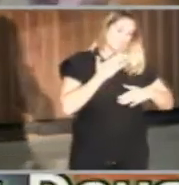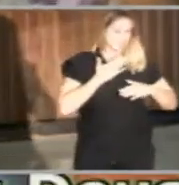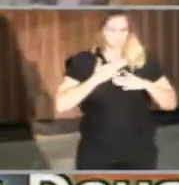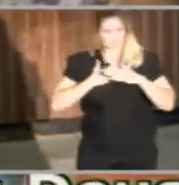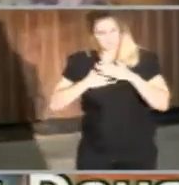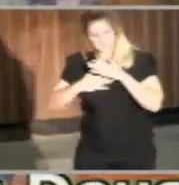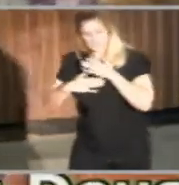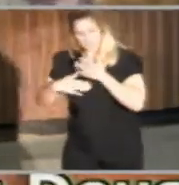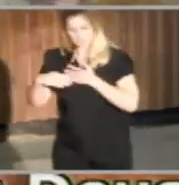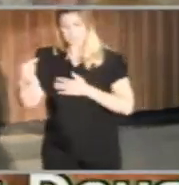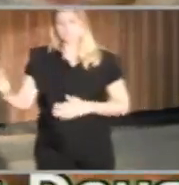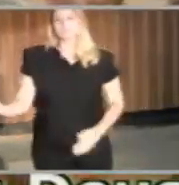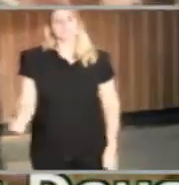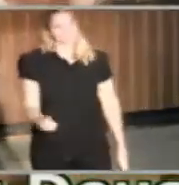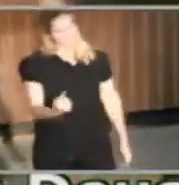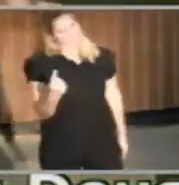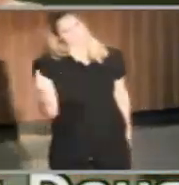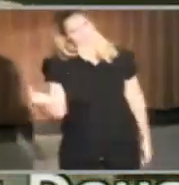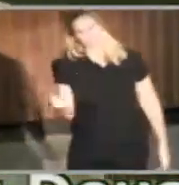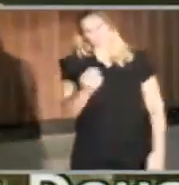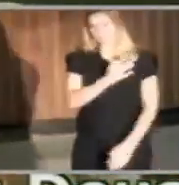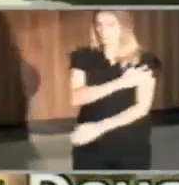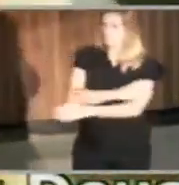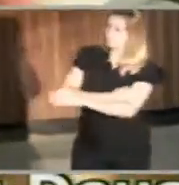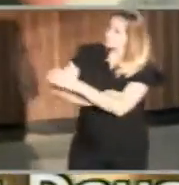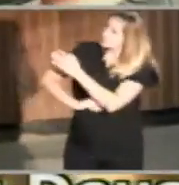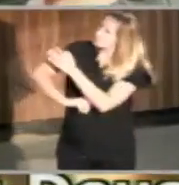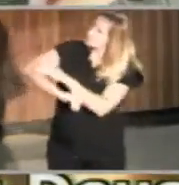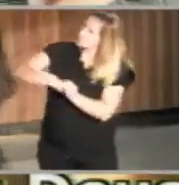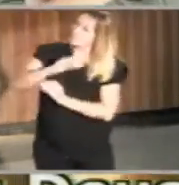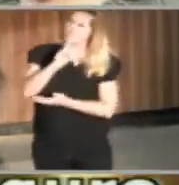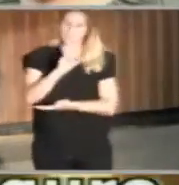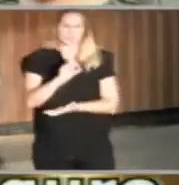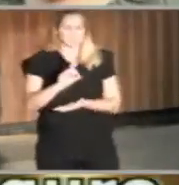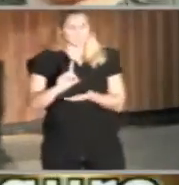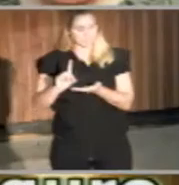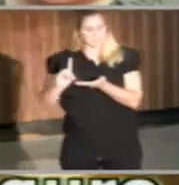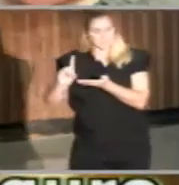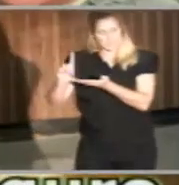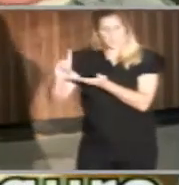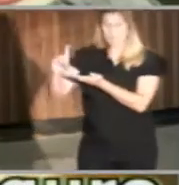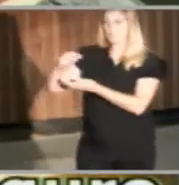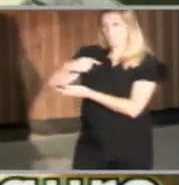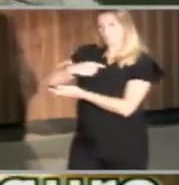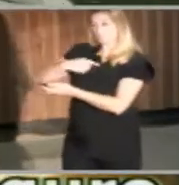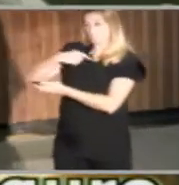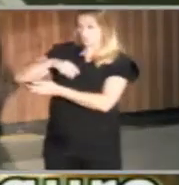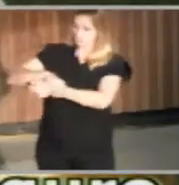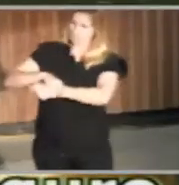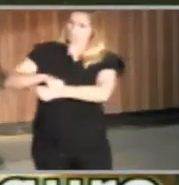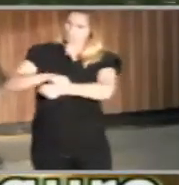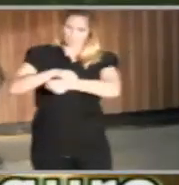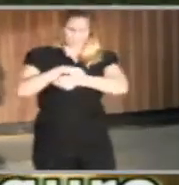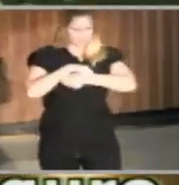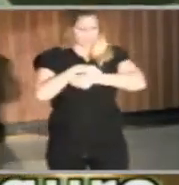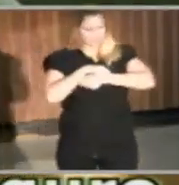Descansando nos eternos braços do meu Deus. Vou